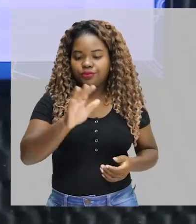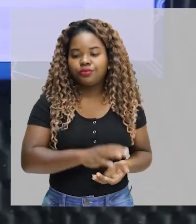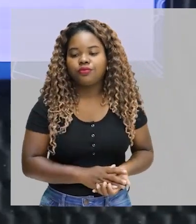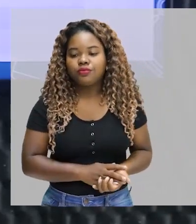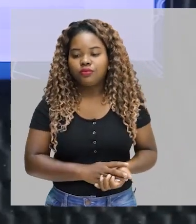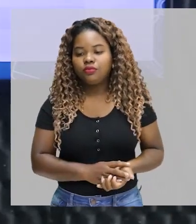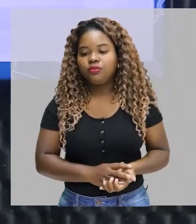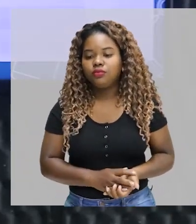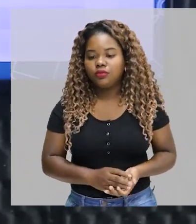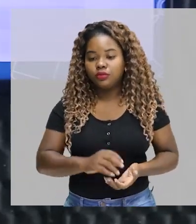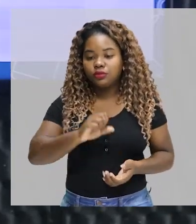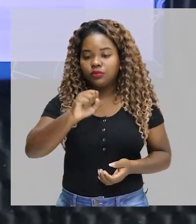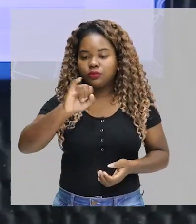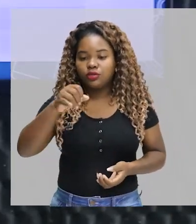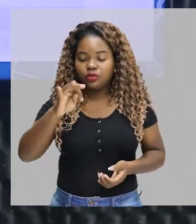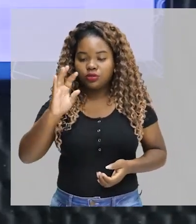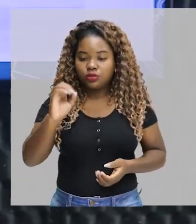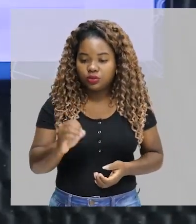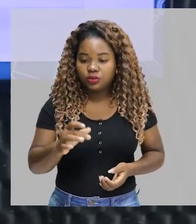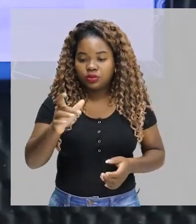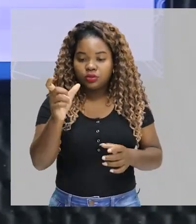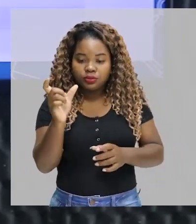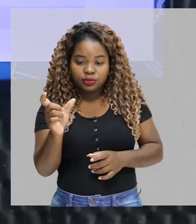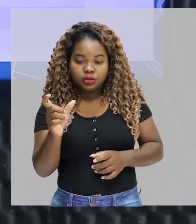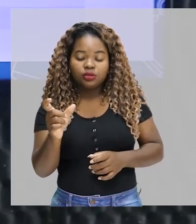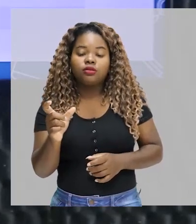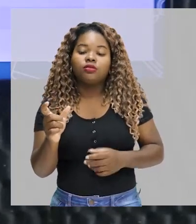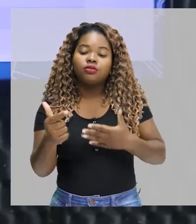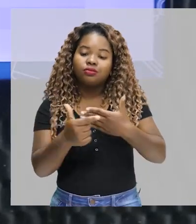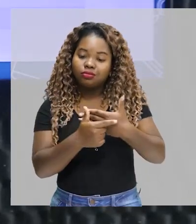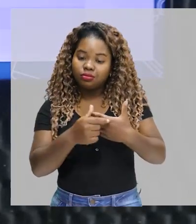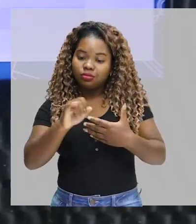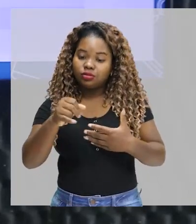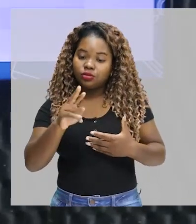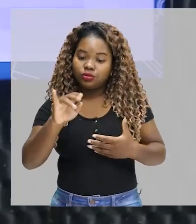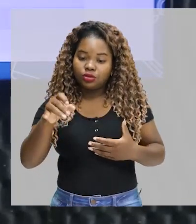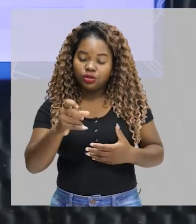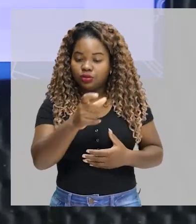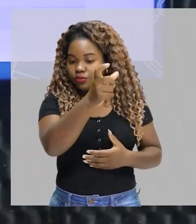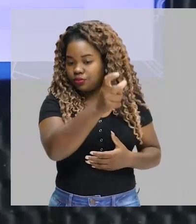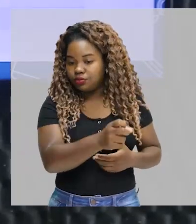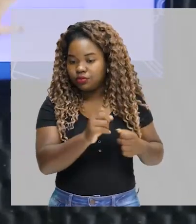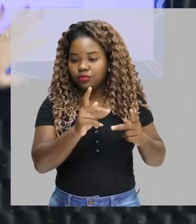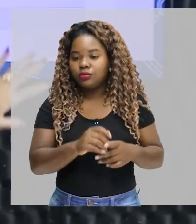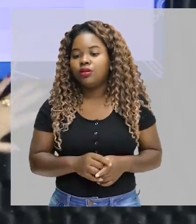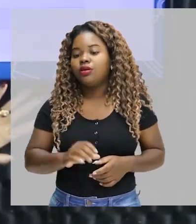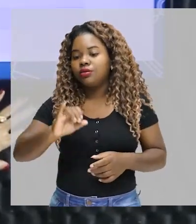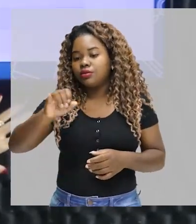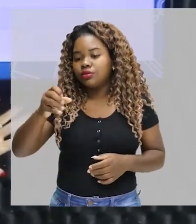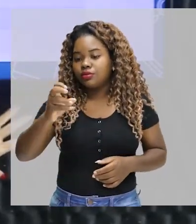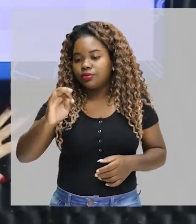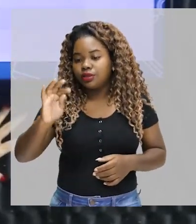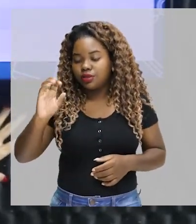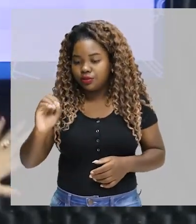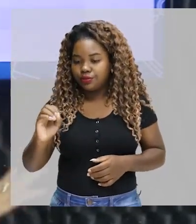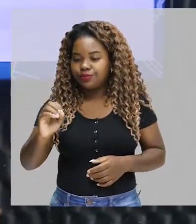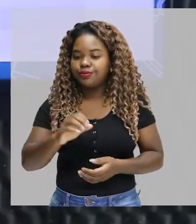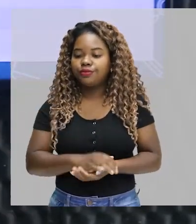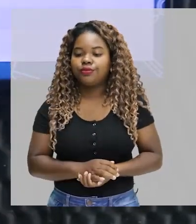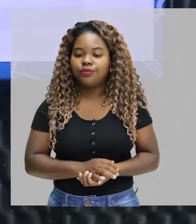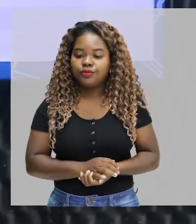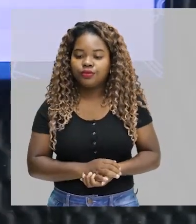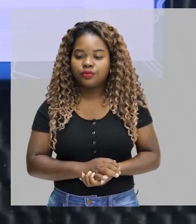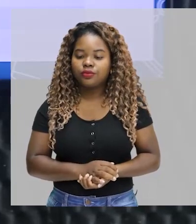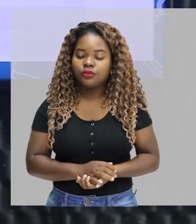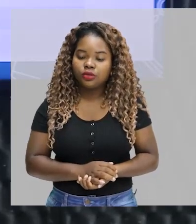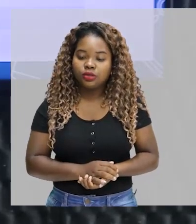pronome sujeito são as palavras que vão fazer a função de sujeito na frase. Bom, no caso dos pronomes objetos,